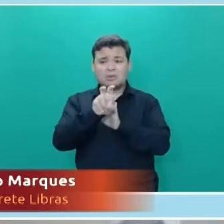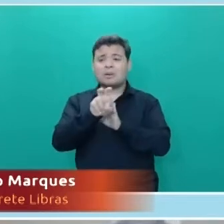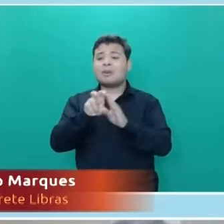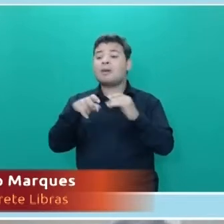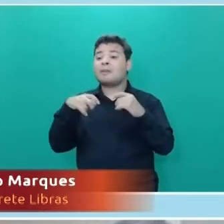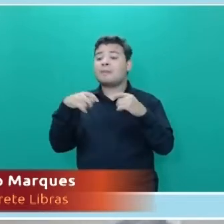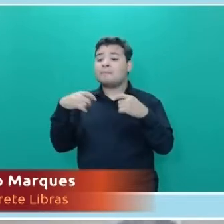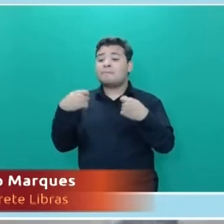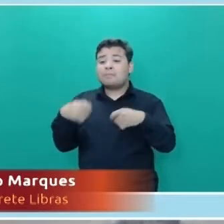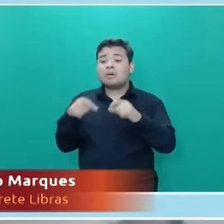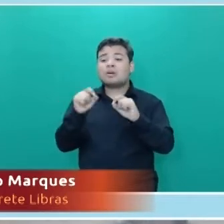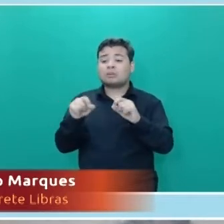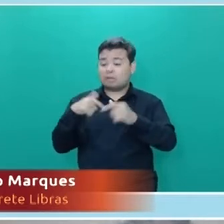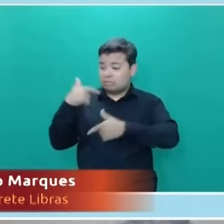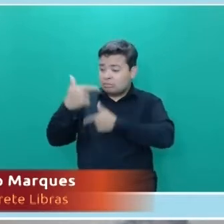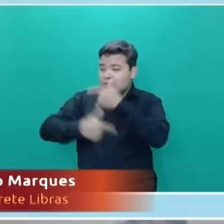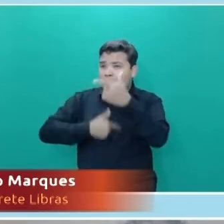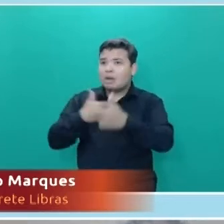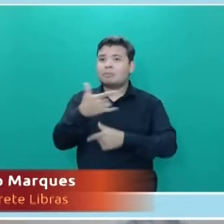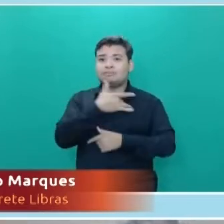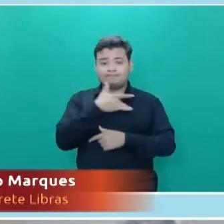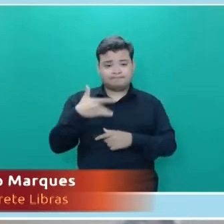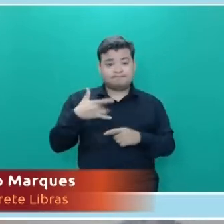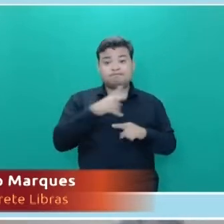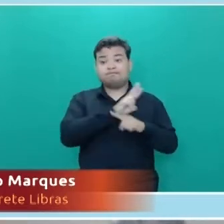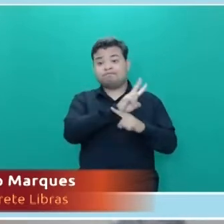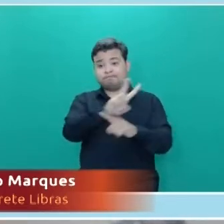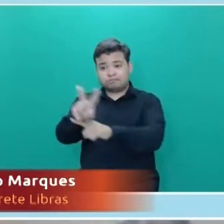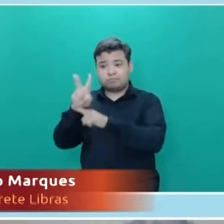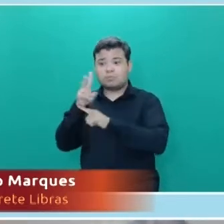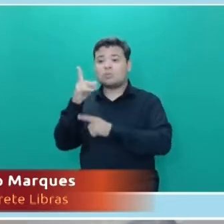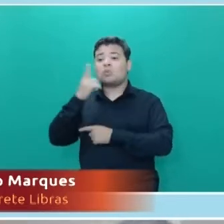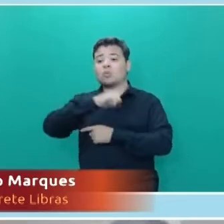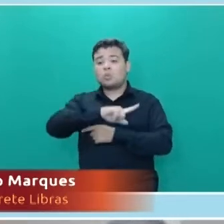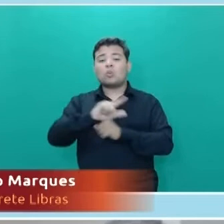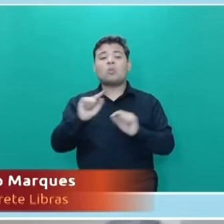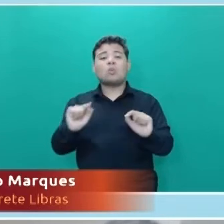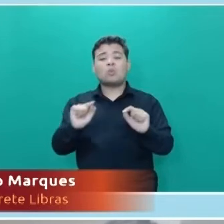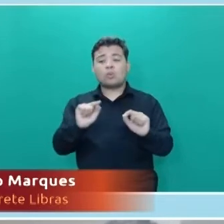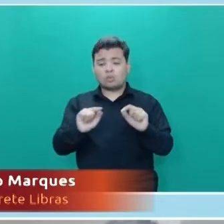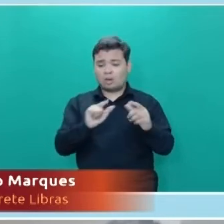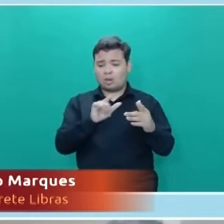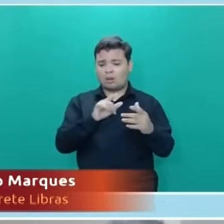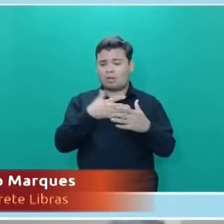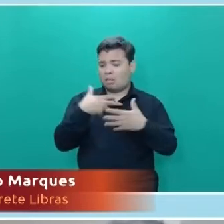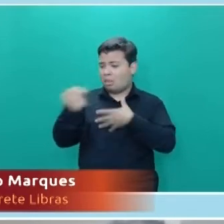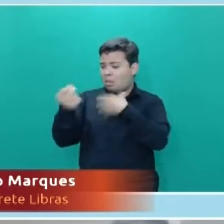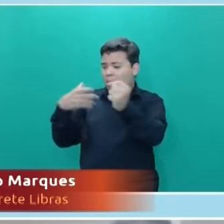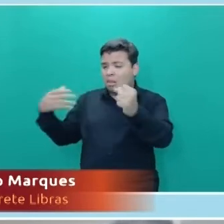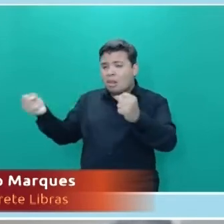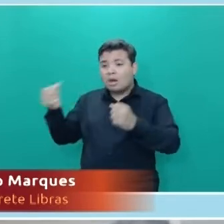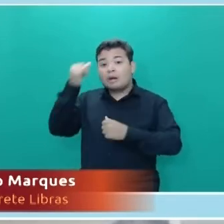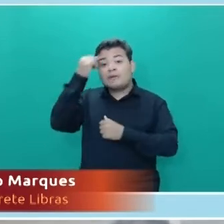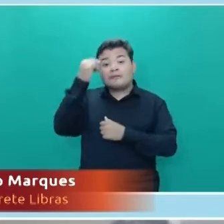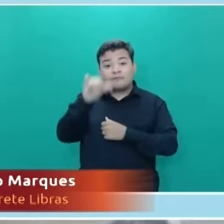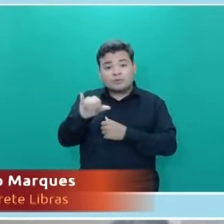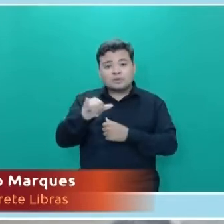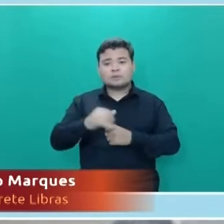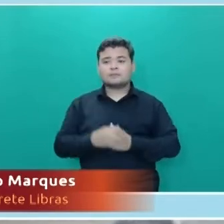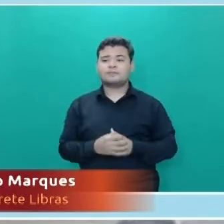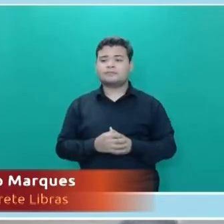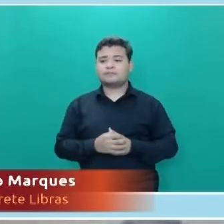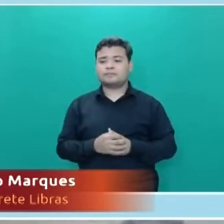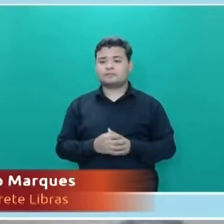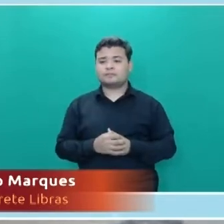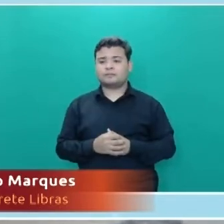de saneamento também sejam realizadas para que se diminua o contágio, para que se diminua a propagação